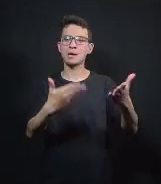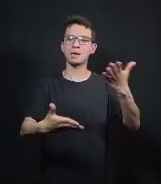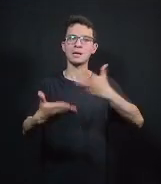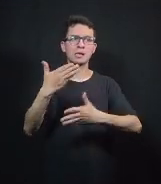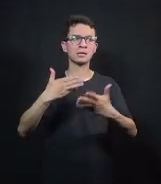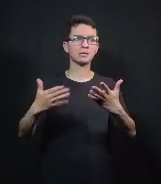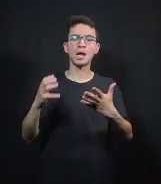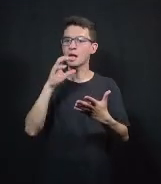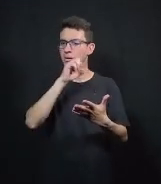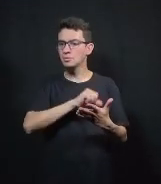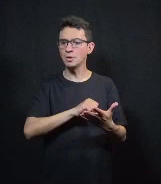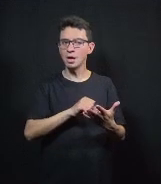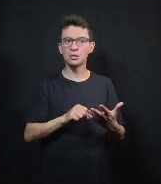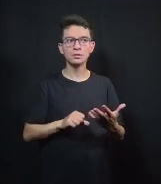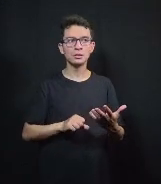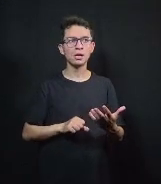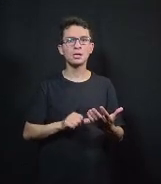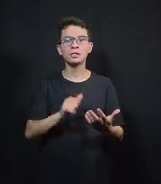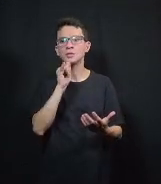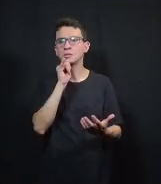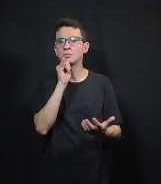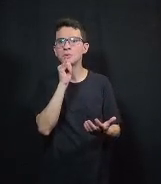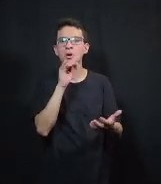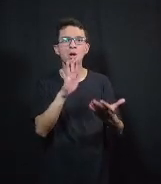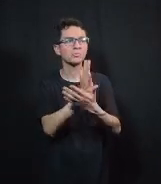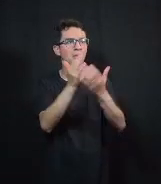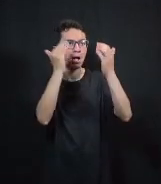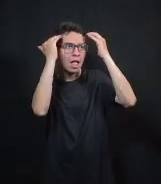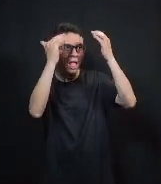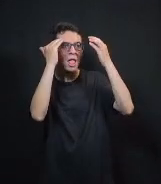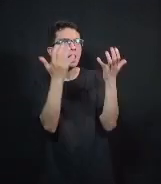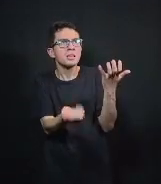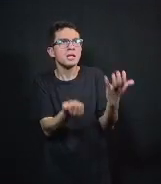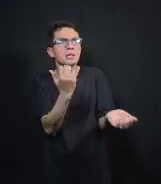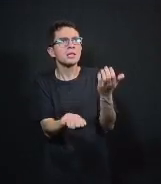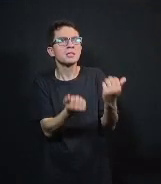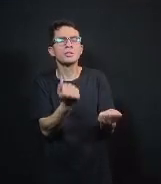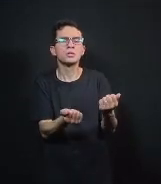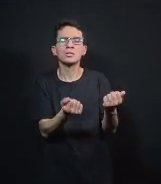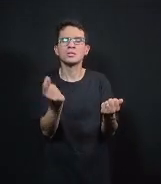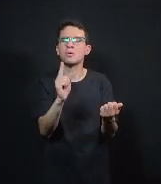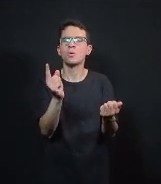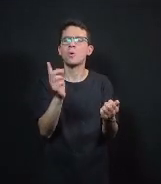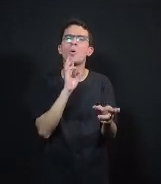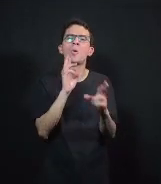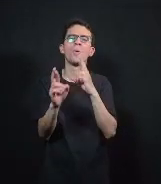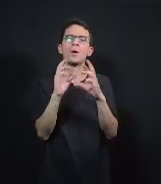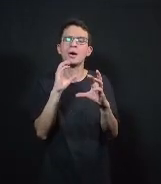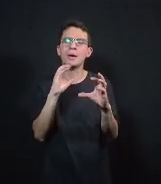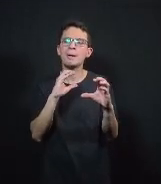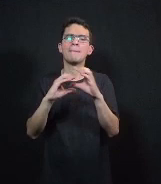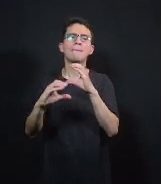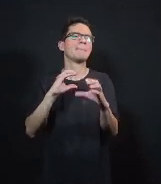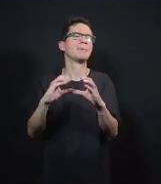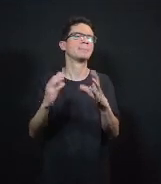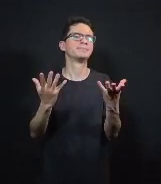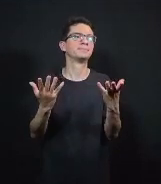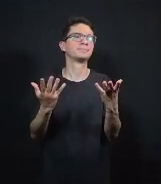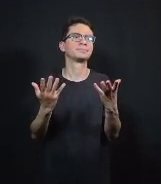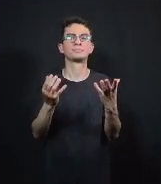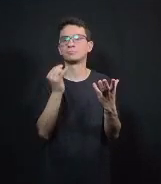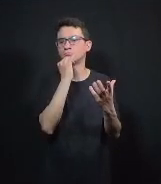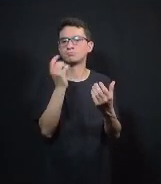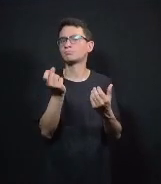recebem. Interpretam, né? Eles não são passivos, mas eles... A resposta que eles dão, ela não é comunicada pelo sistema, não trafega de